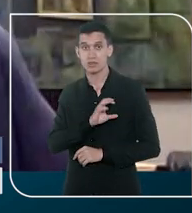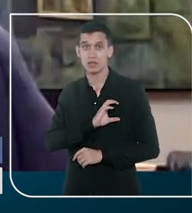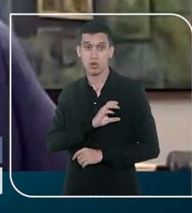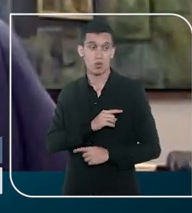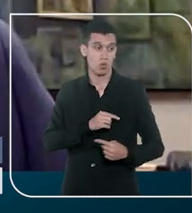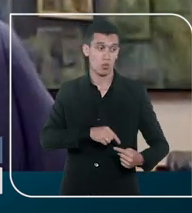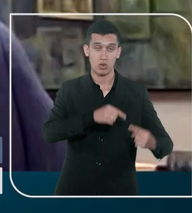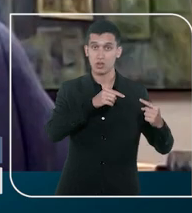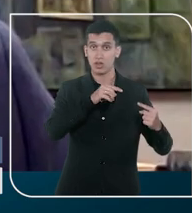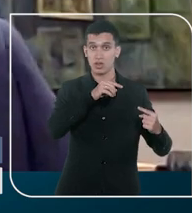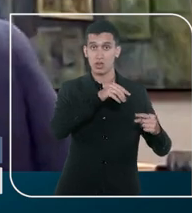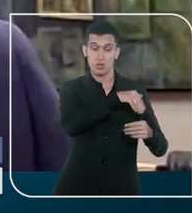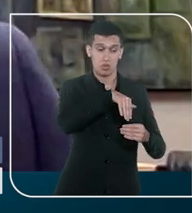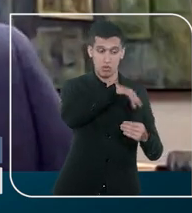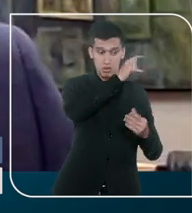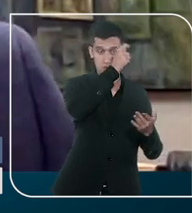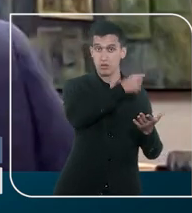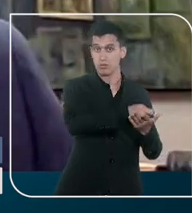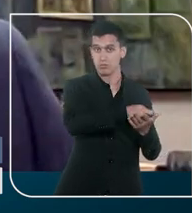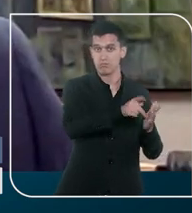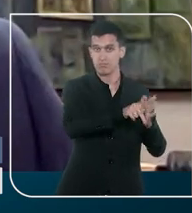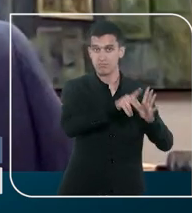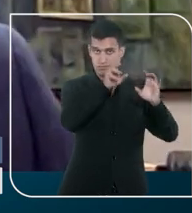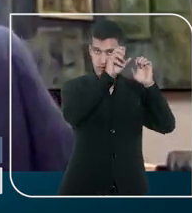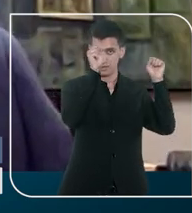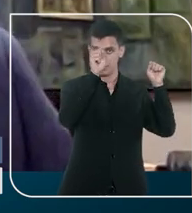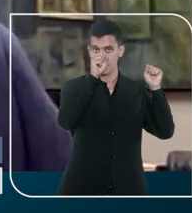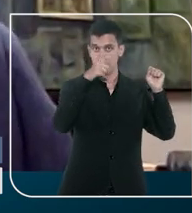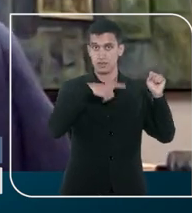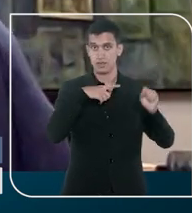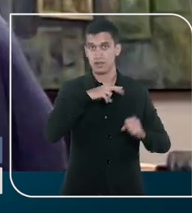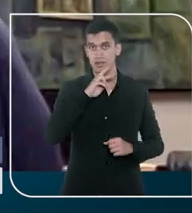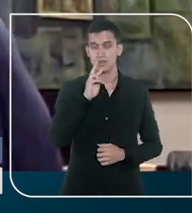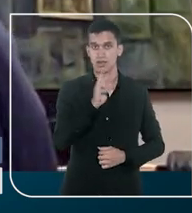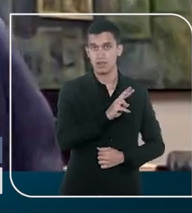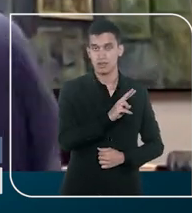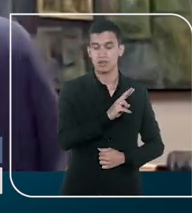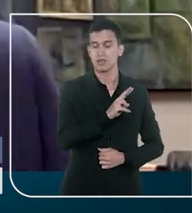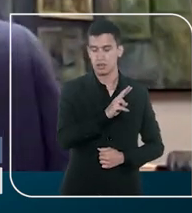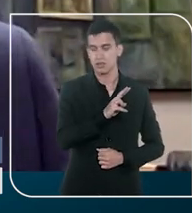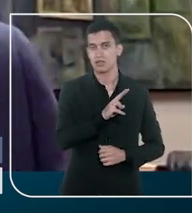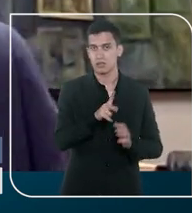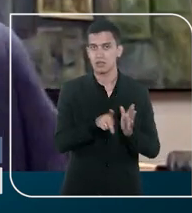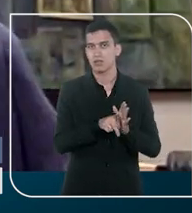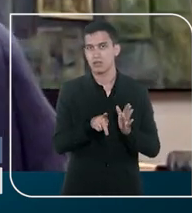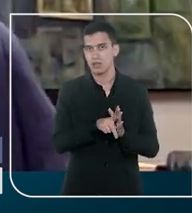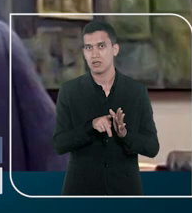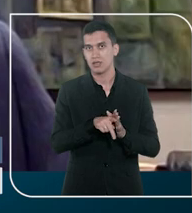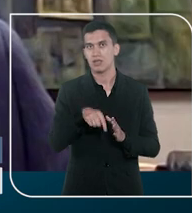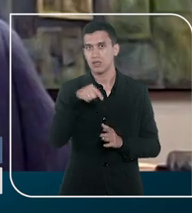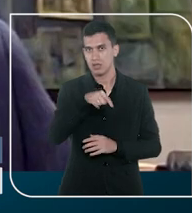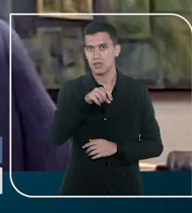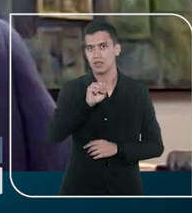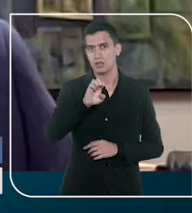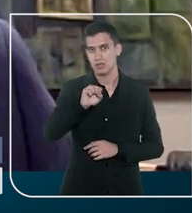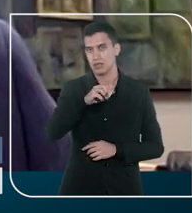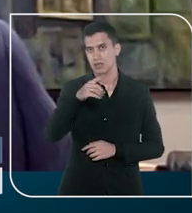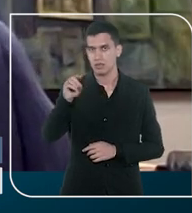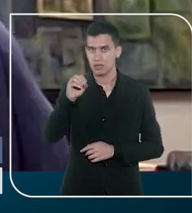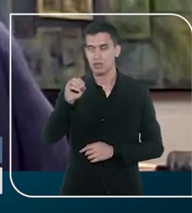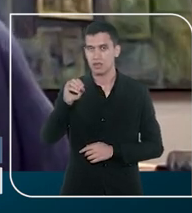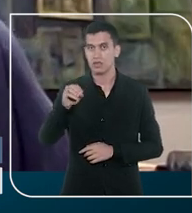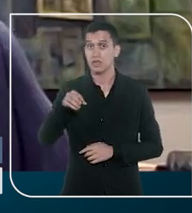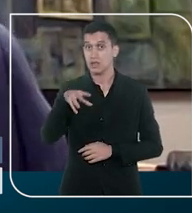tribunal. Então, veja, eu tenho óbice pelo meio colegiado ou também pela sessão. Neste contexto,